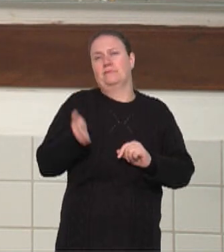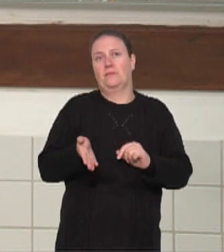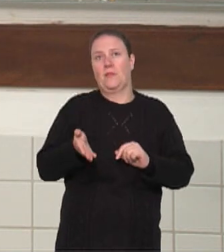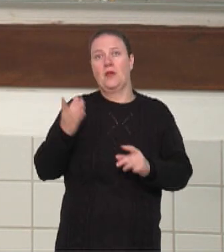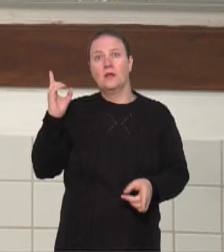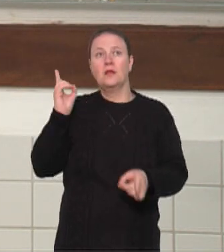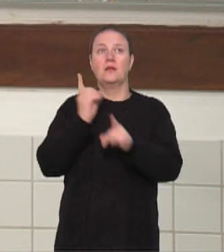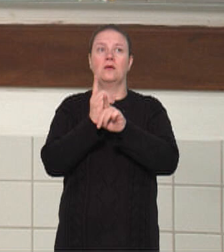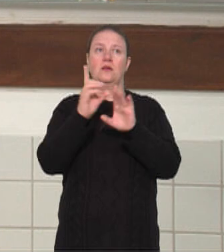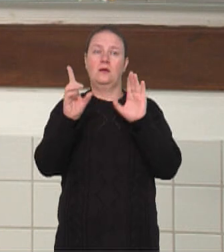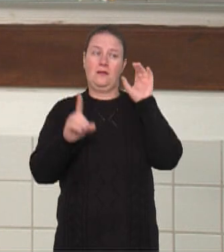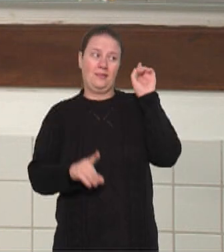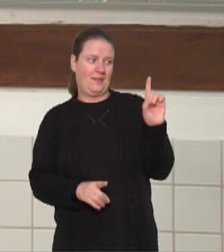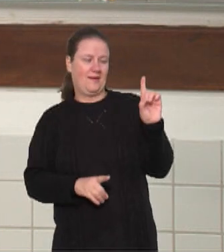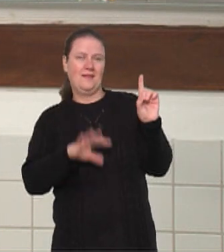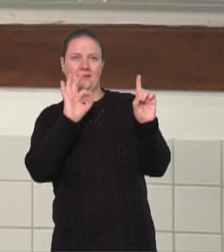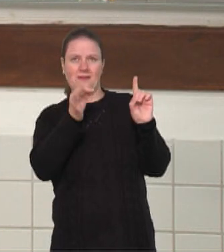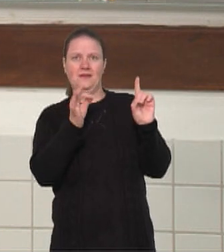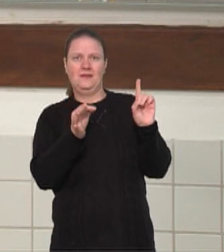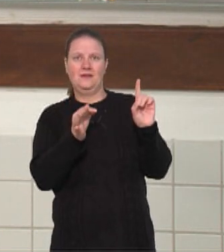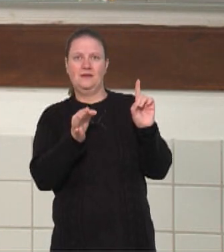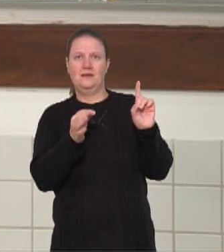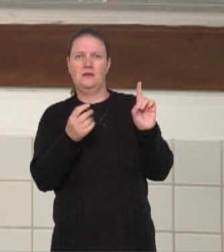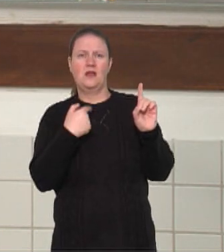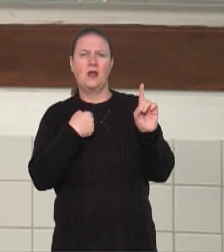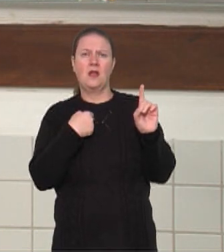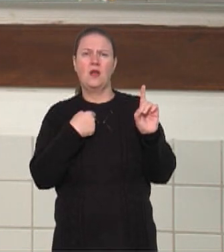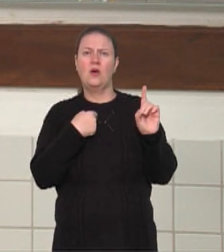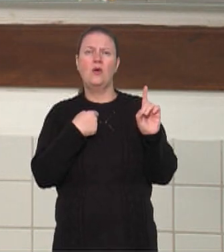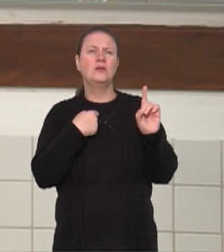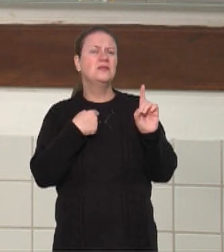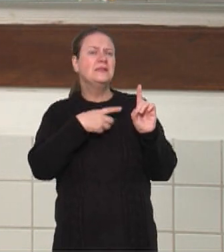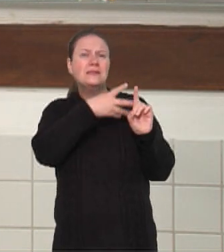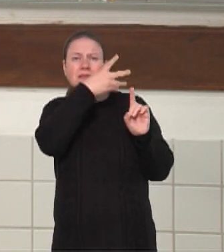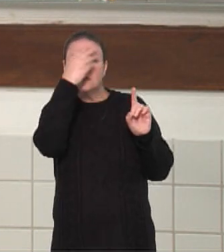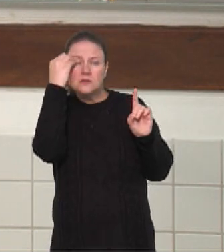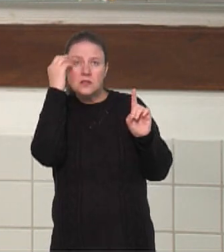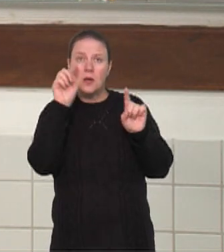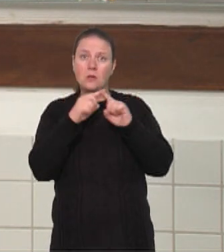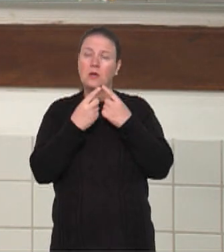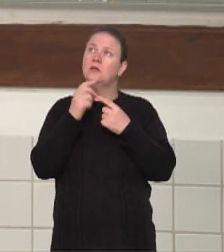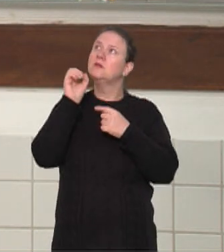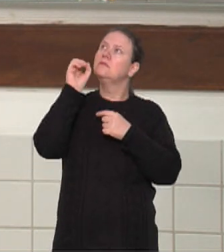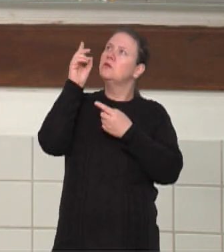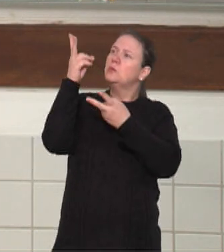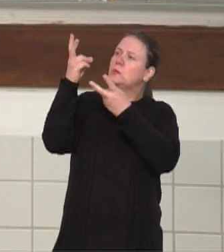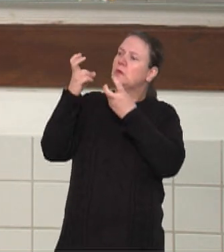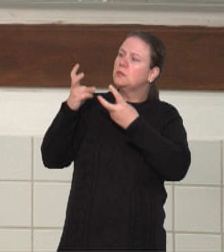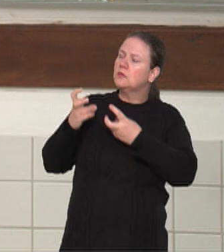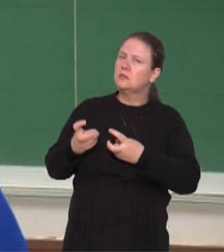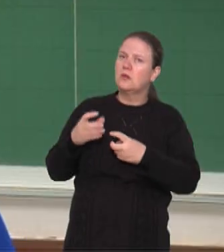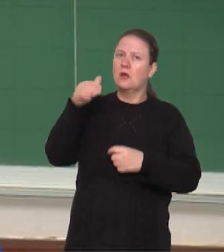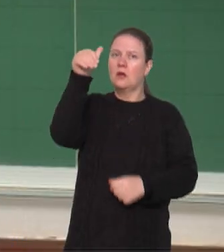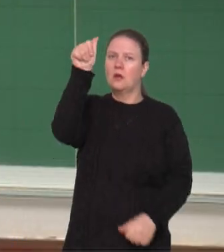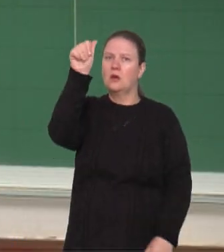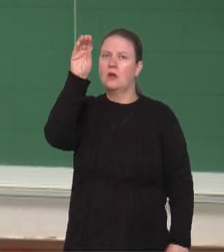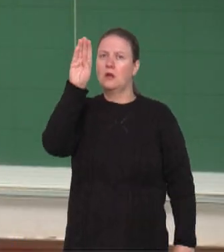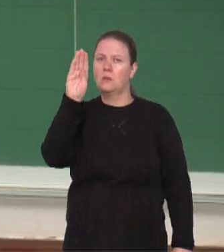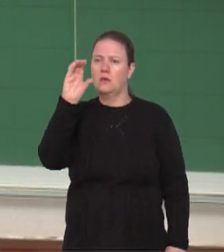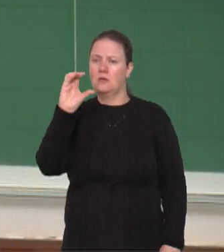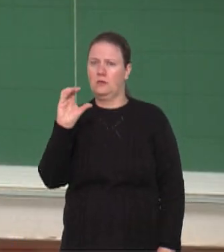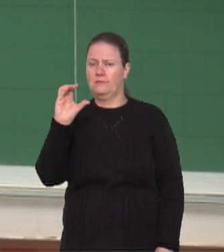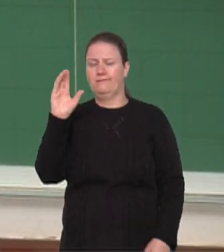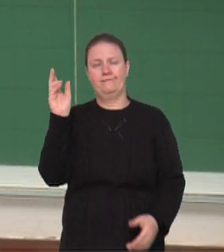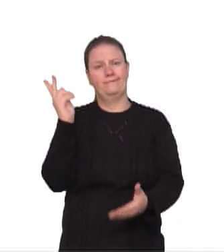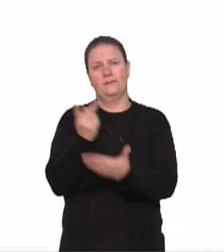dessa, né? Mesmo que, professora, eu nunca li versos, eu nem me lembrava mais disso, tudo bem, mas por eliminação dos gêneros textuais que nós já estudamos nas